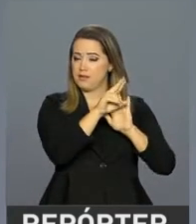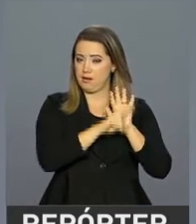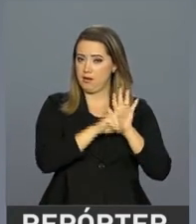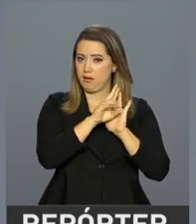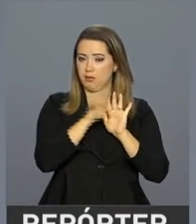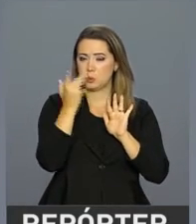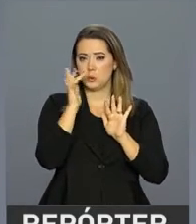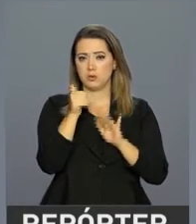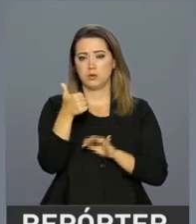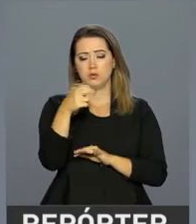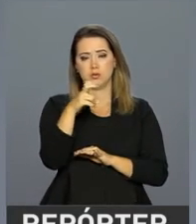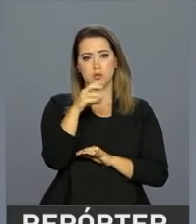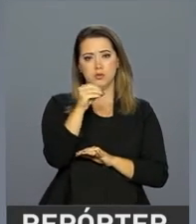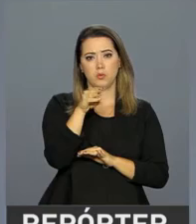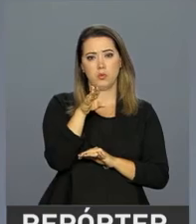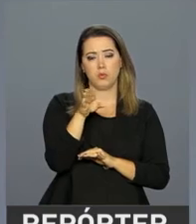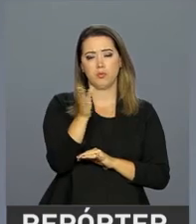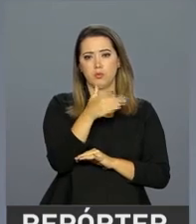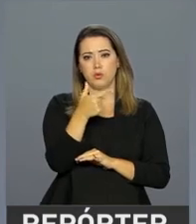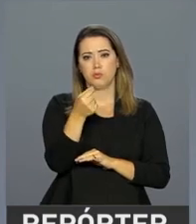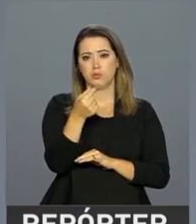de 150 a 200 bilhões de reais